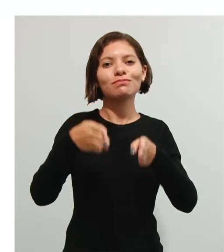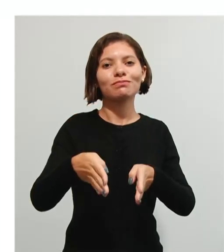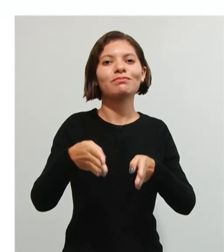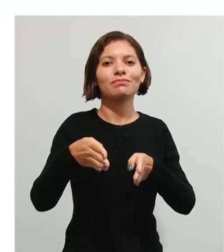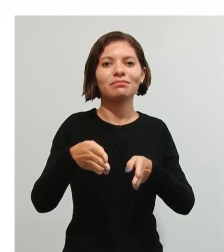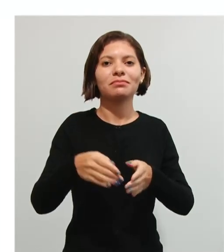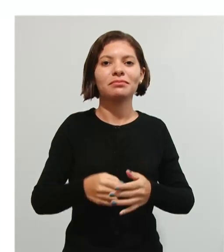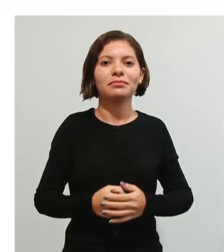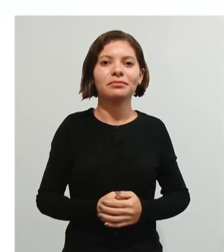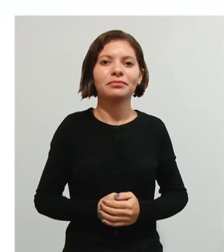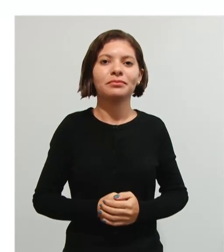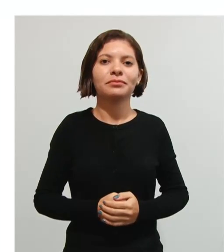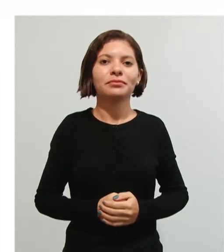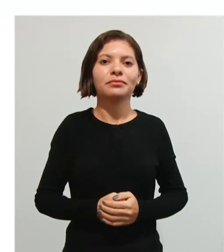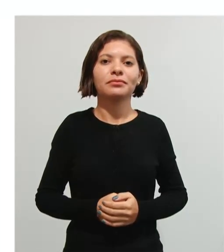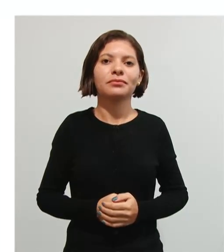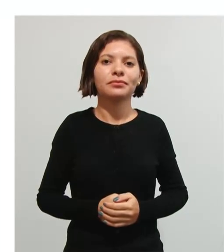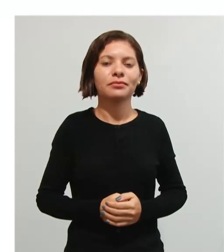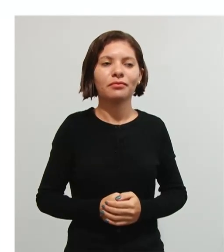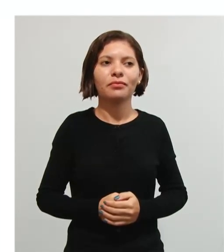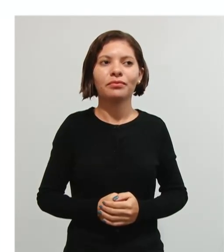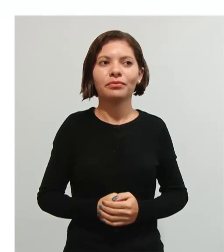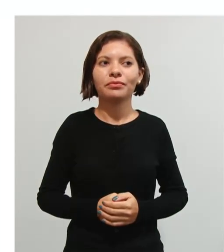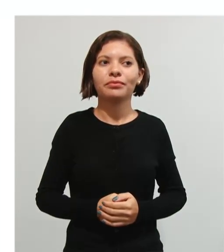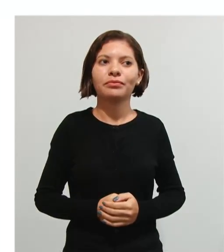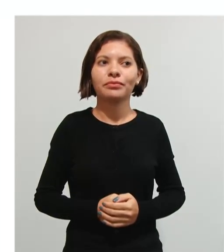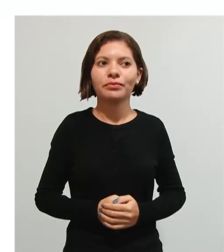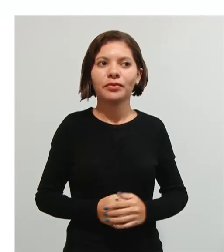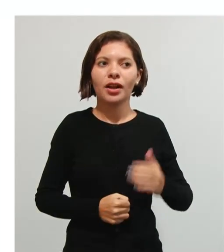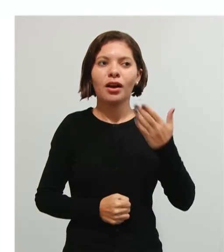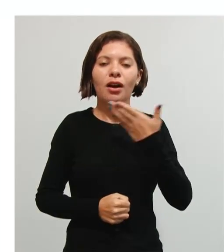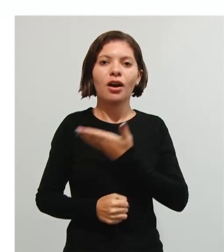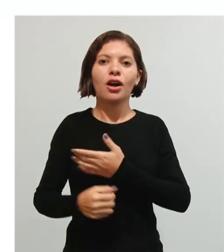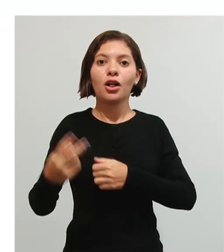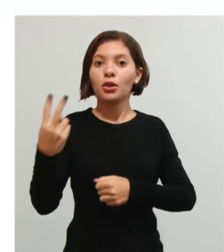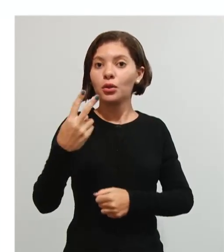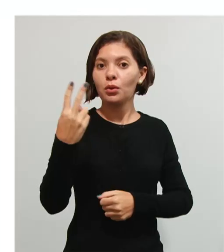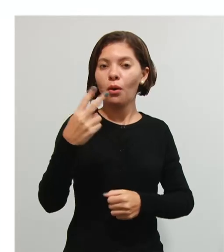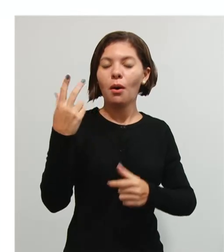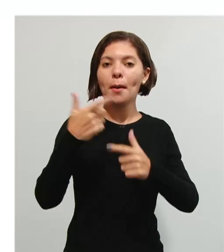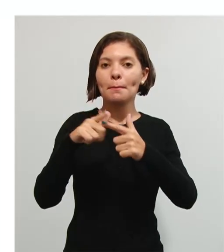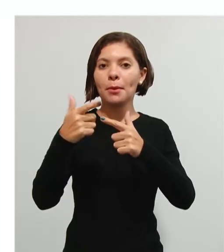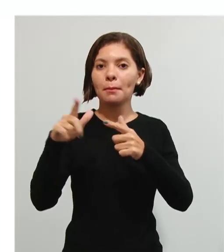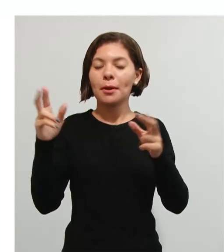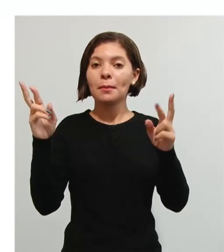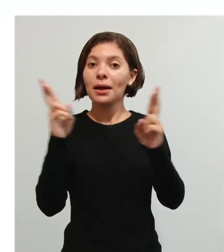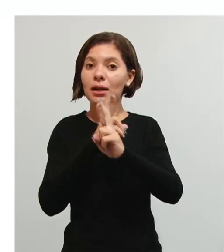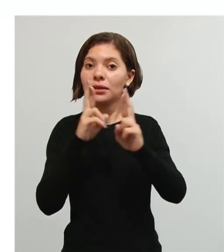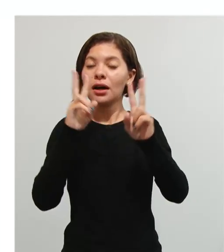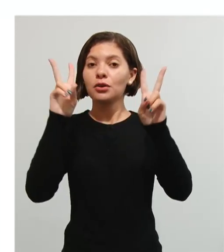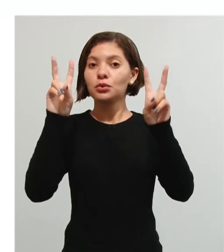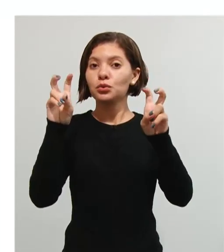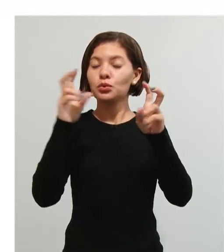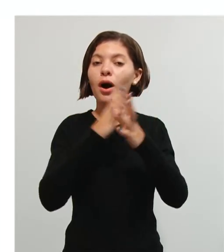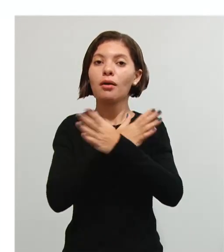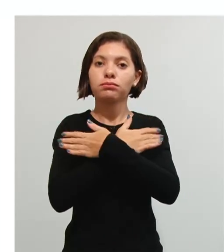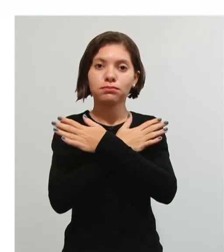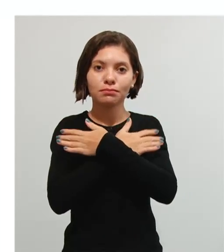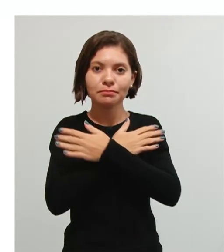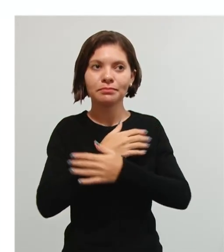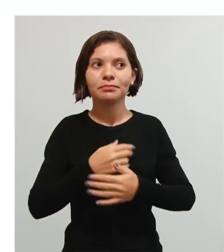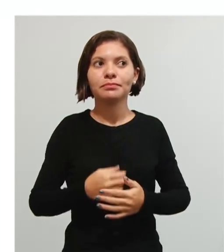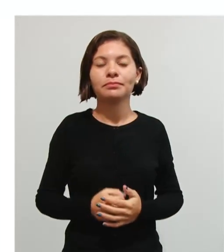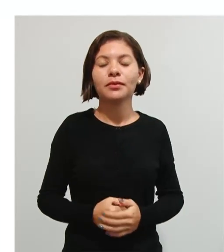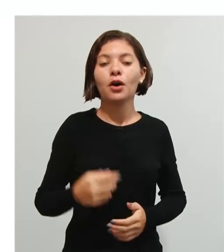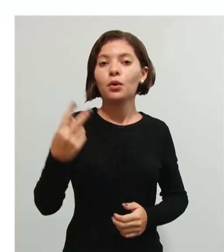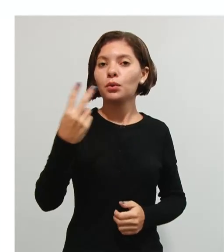né? Focar. Então, essas são dois problemas relacionados a desemprego, né? São